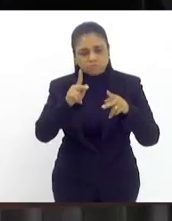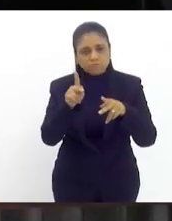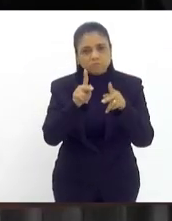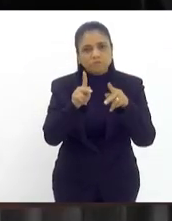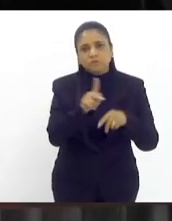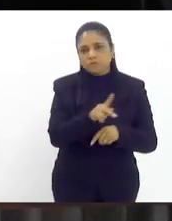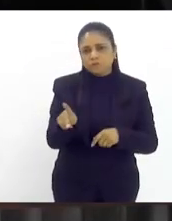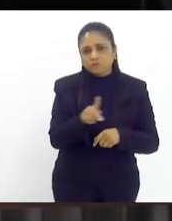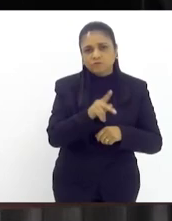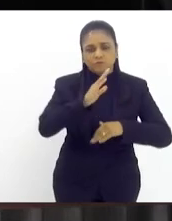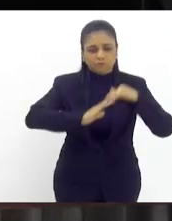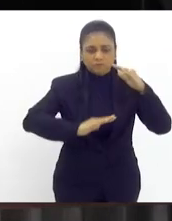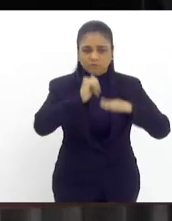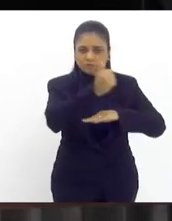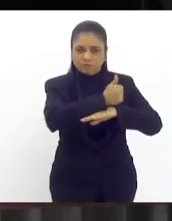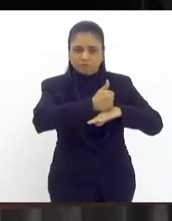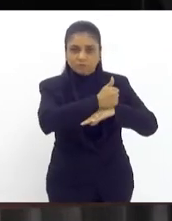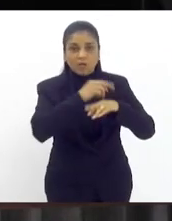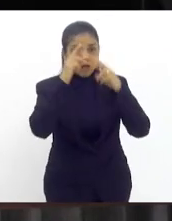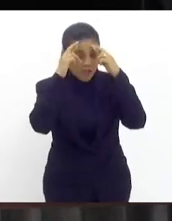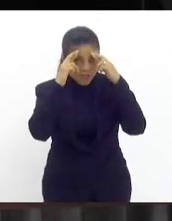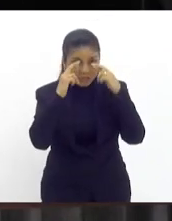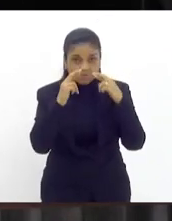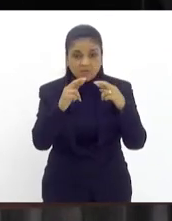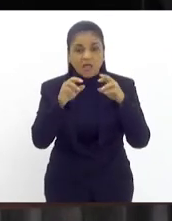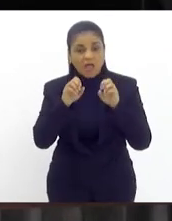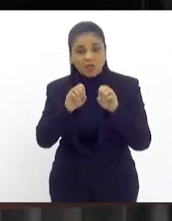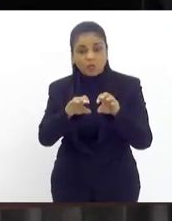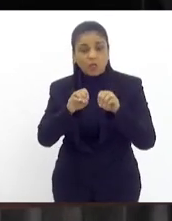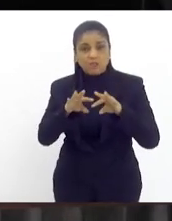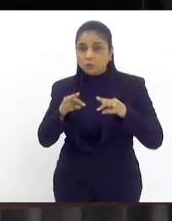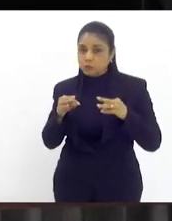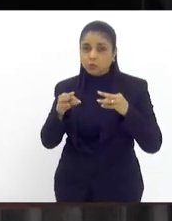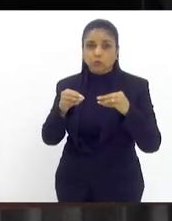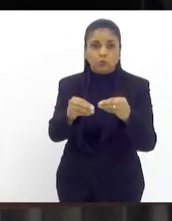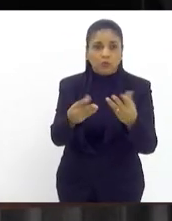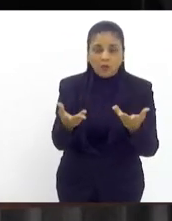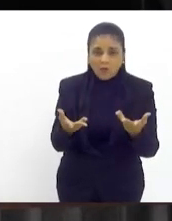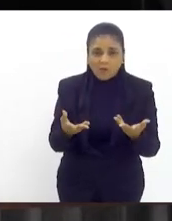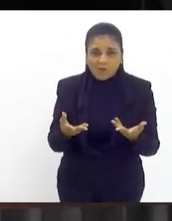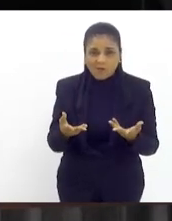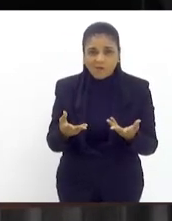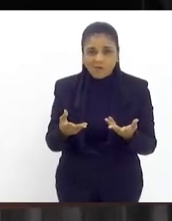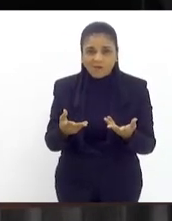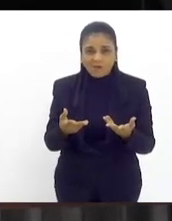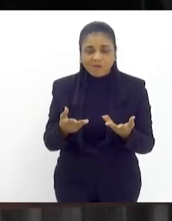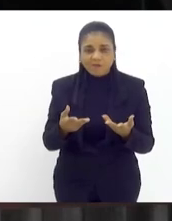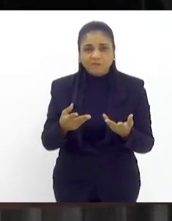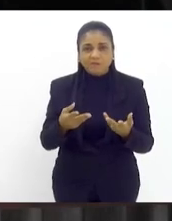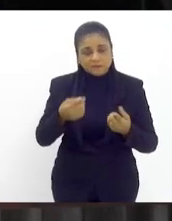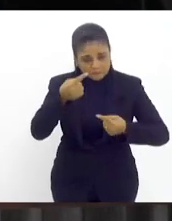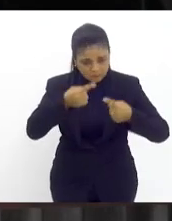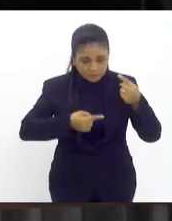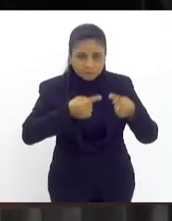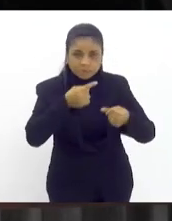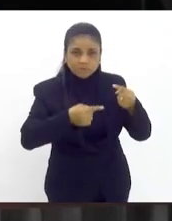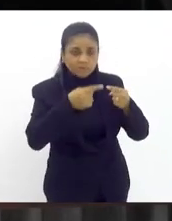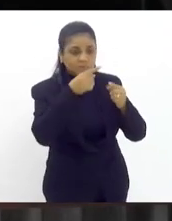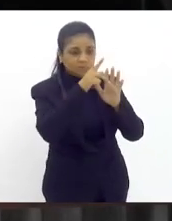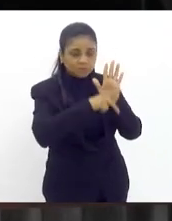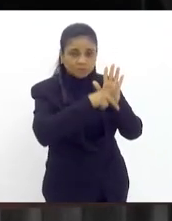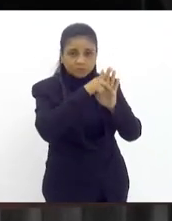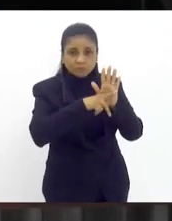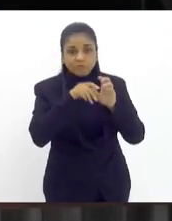de educação e respeitar a educação no seu conjunto quer debater um projeto de educação